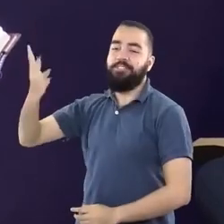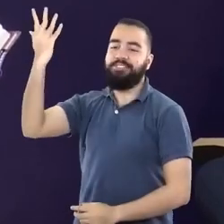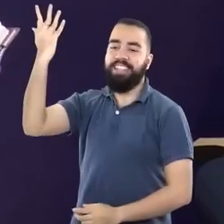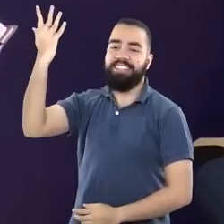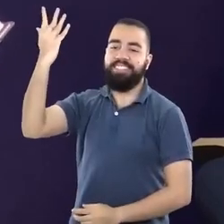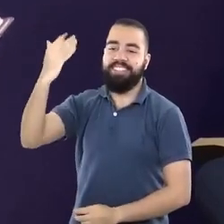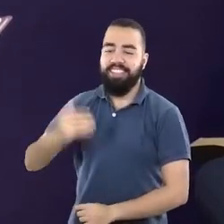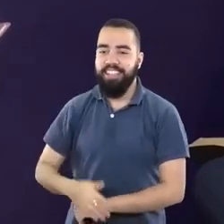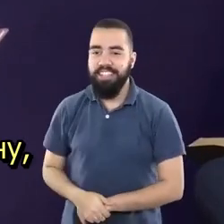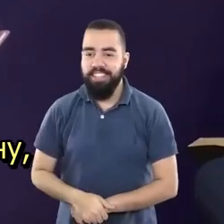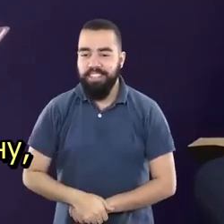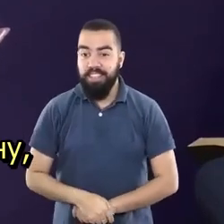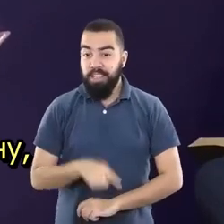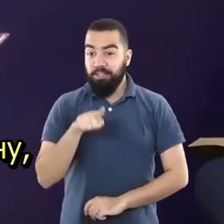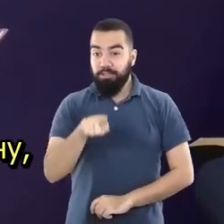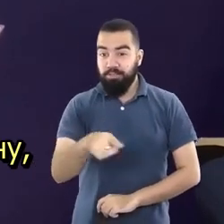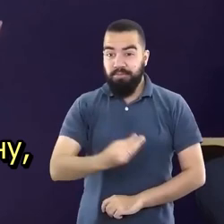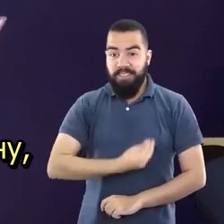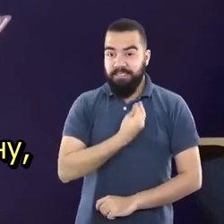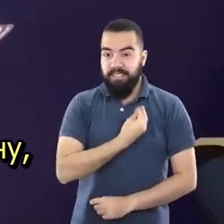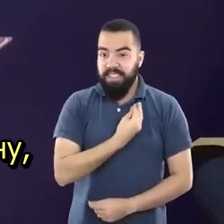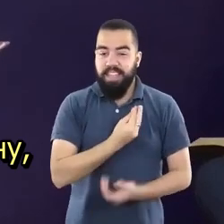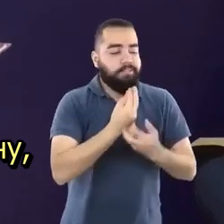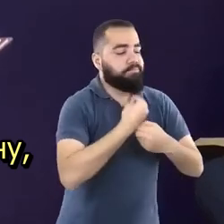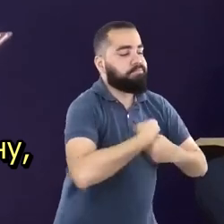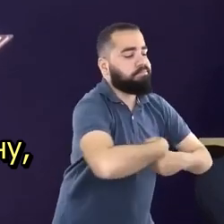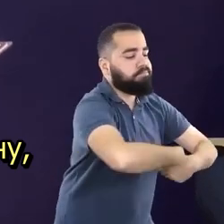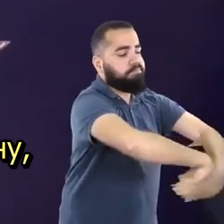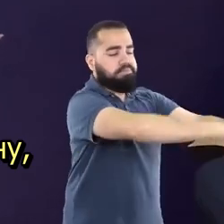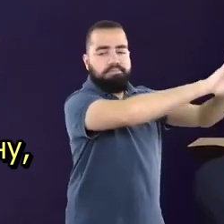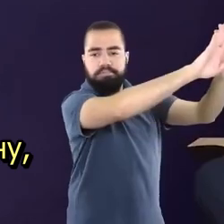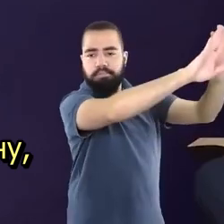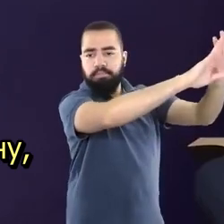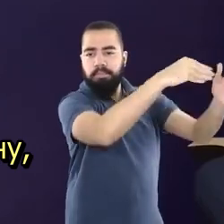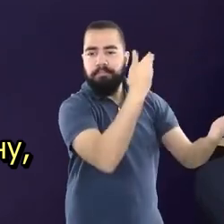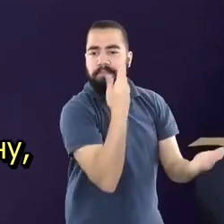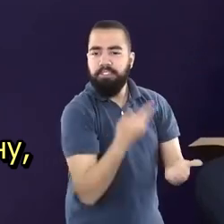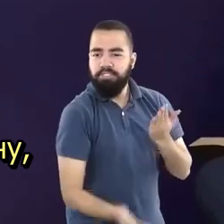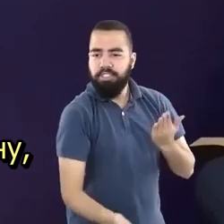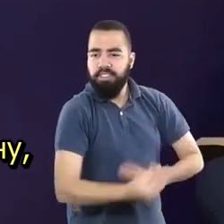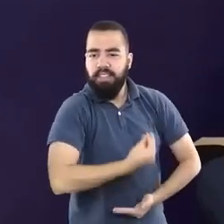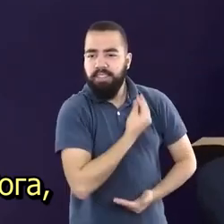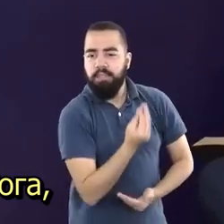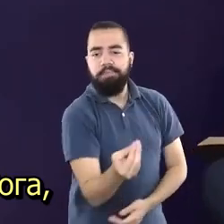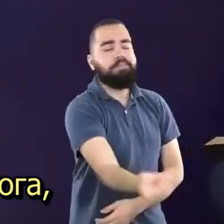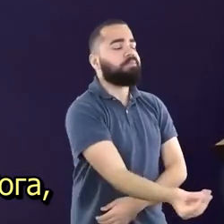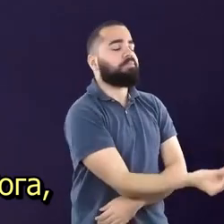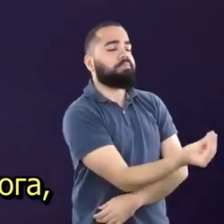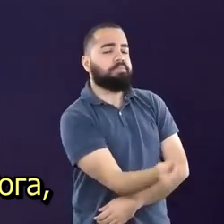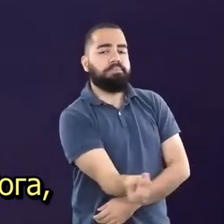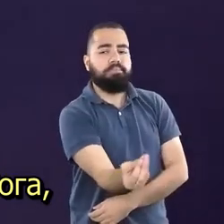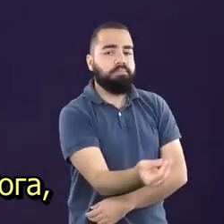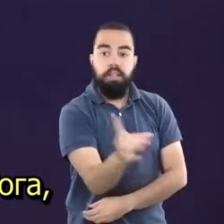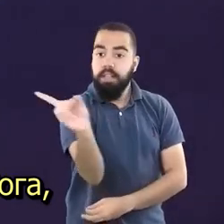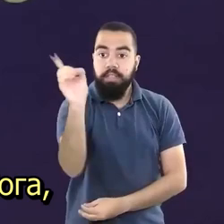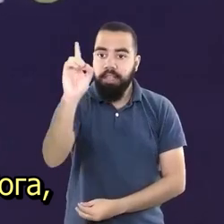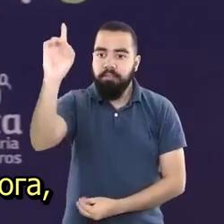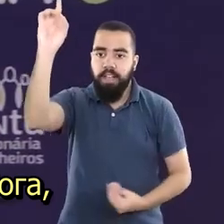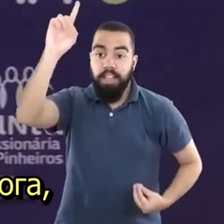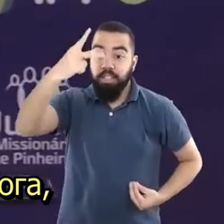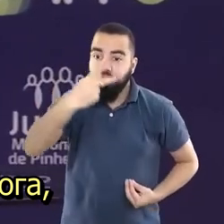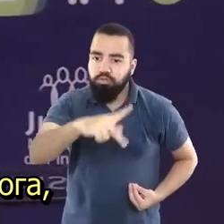de lenha jogada no mar da vida e empurrada de um lado para o outro ao sabor das circunstâncias. A sua vida está nas mãos do